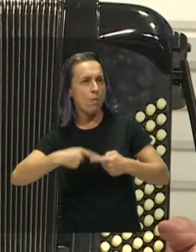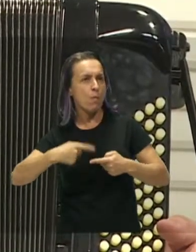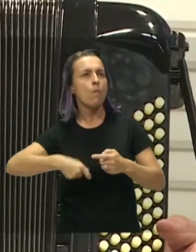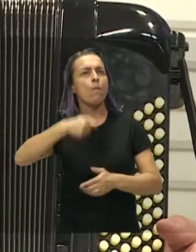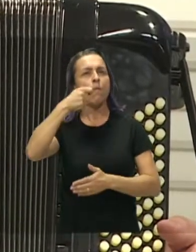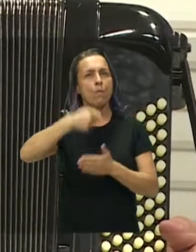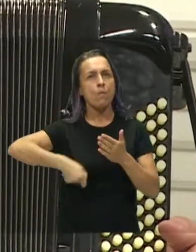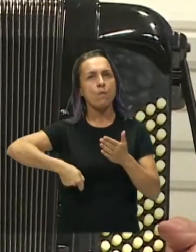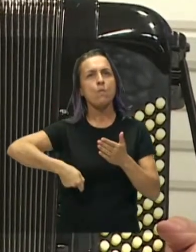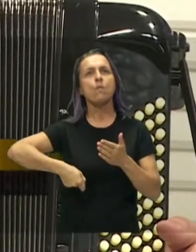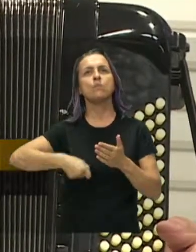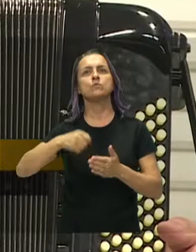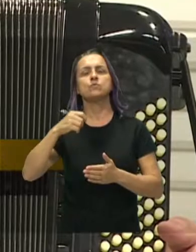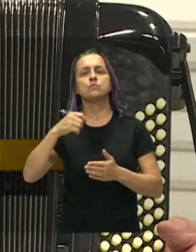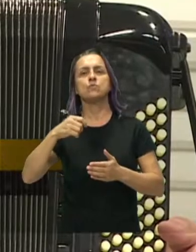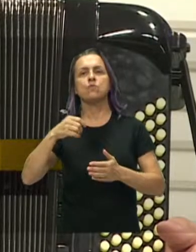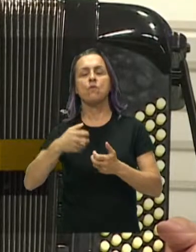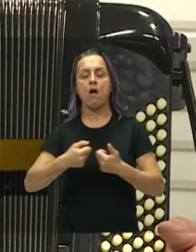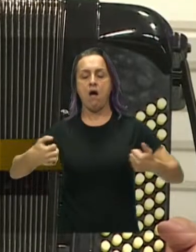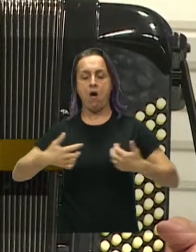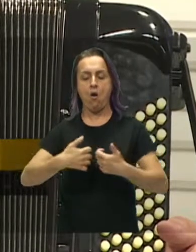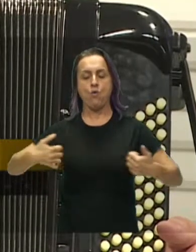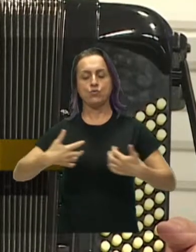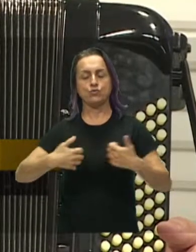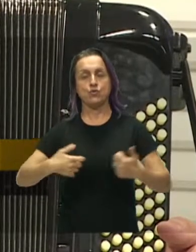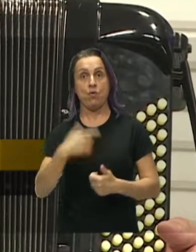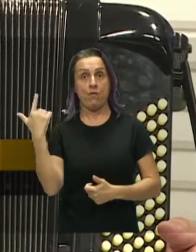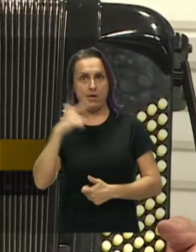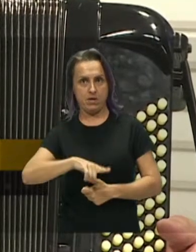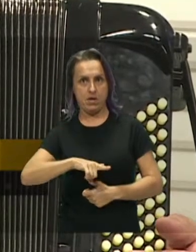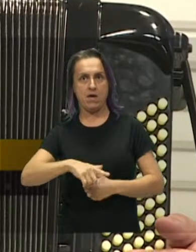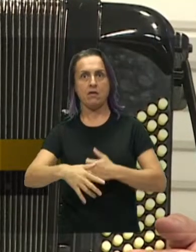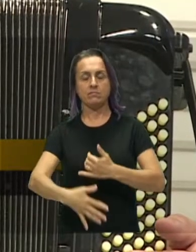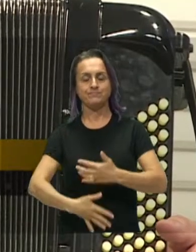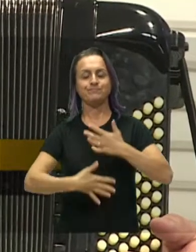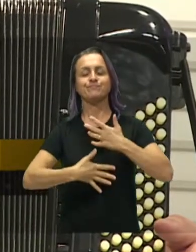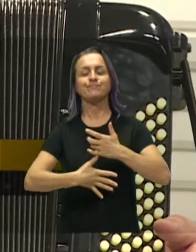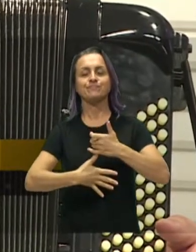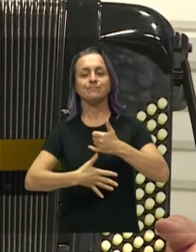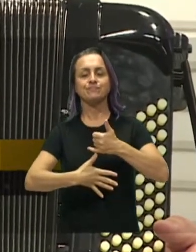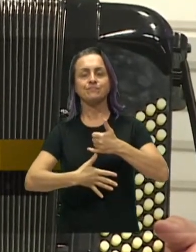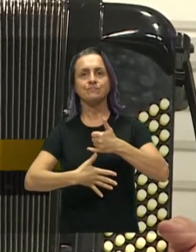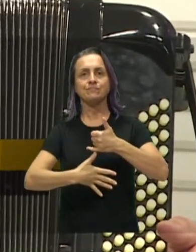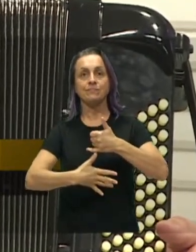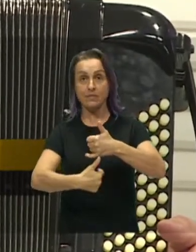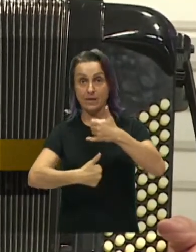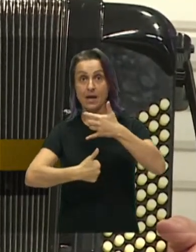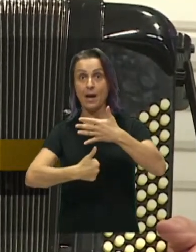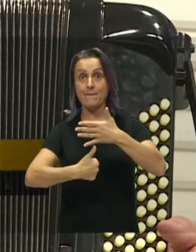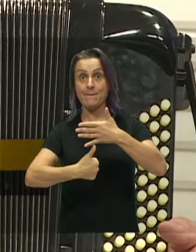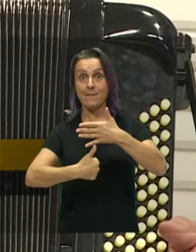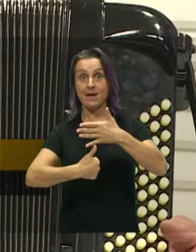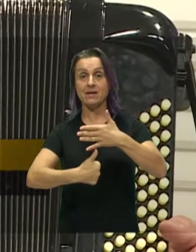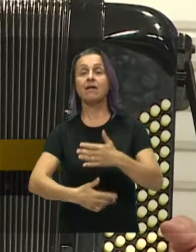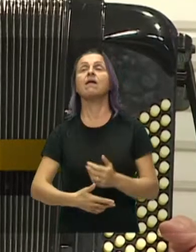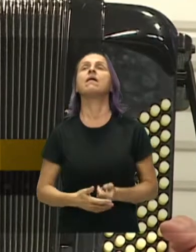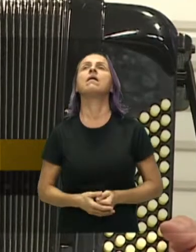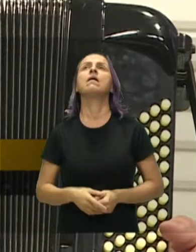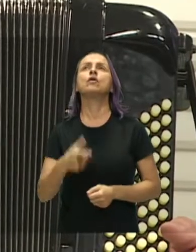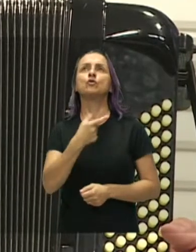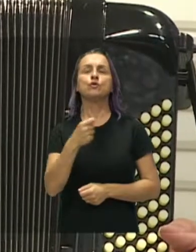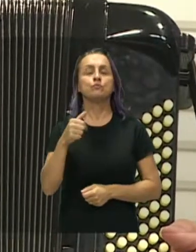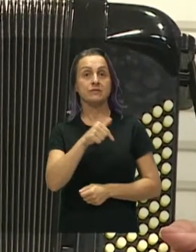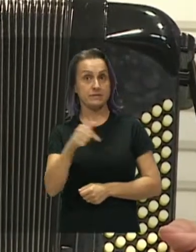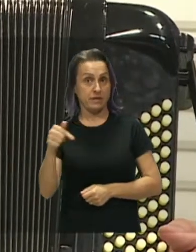Latina em 2007, o primeiro lugar da Holland, que é uma empresa produtora de acordeon, também em